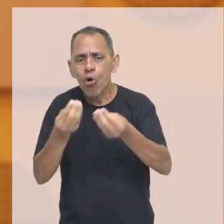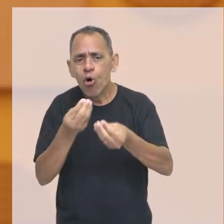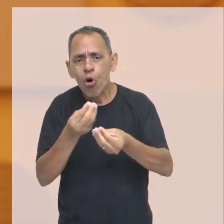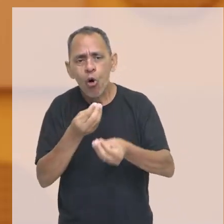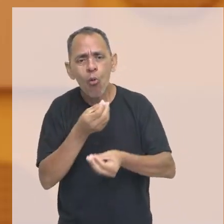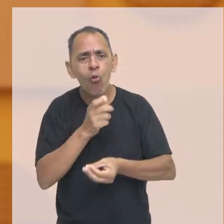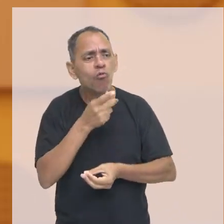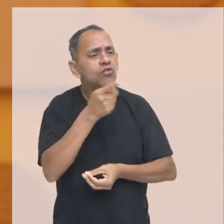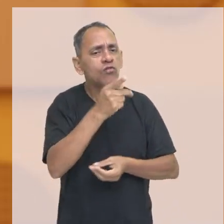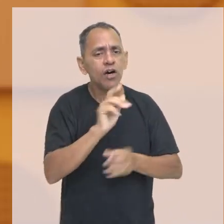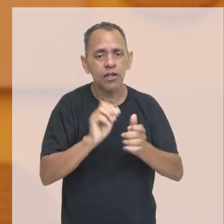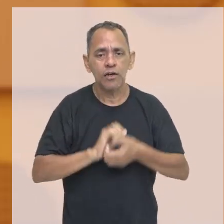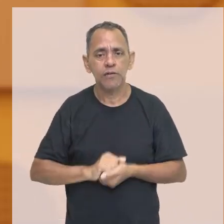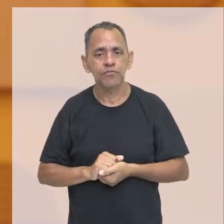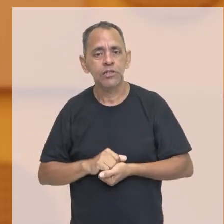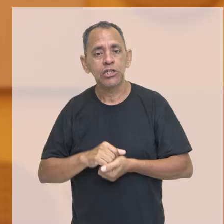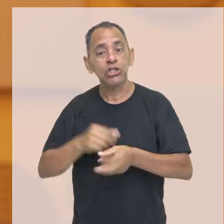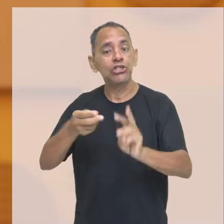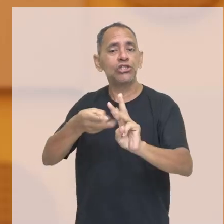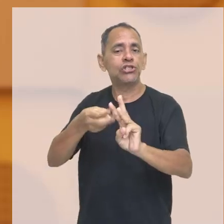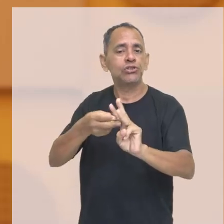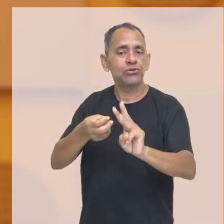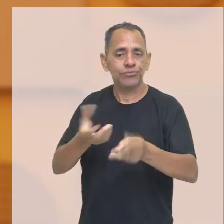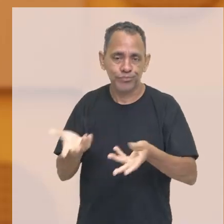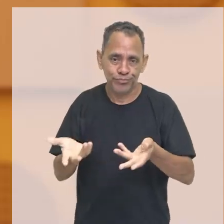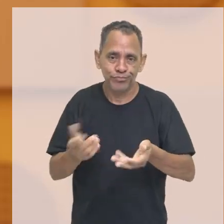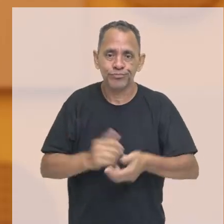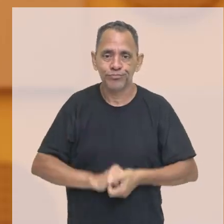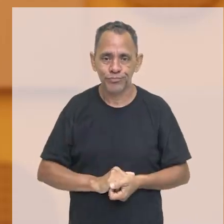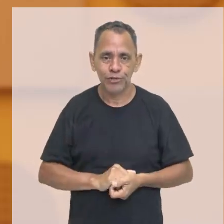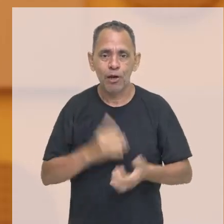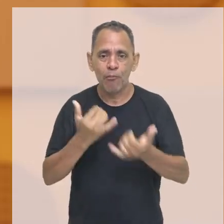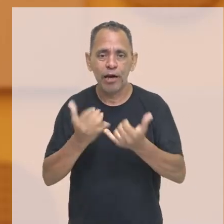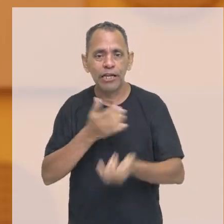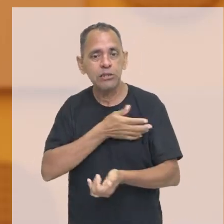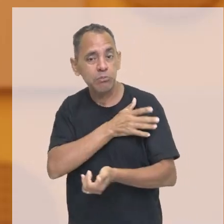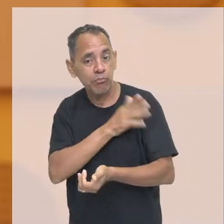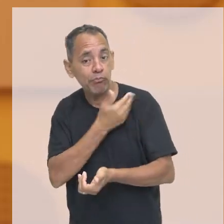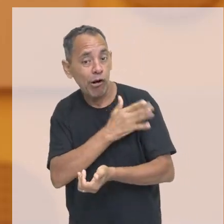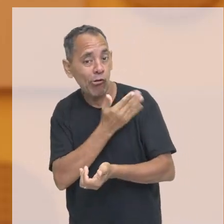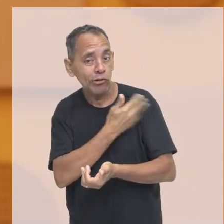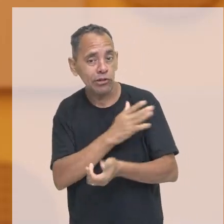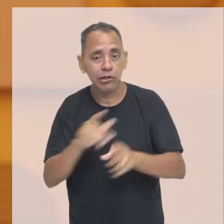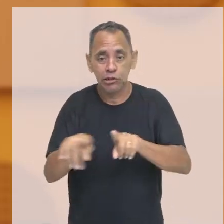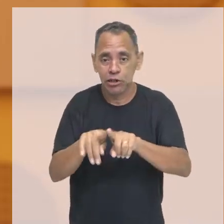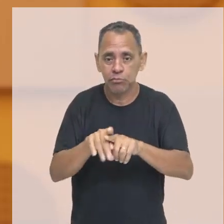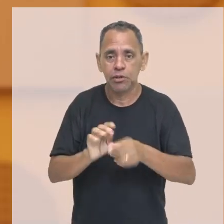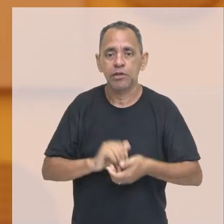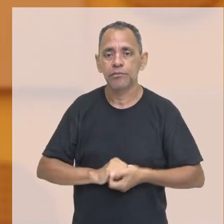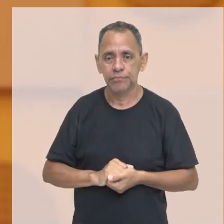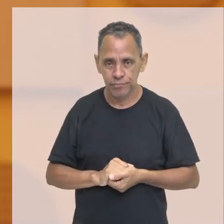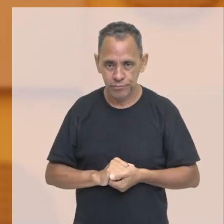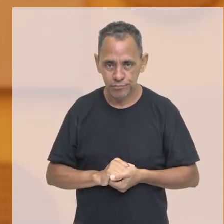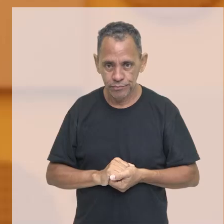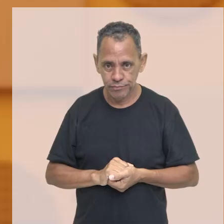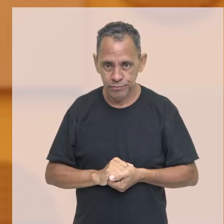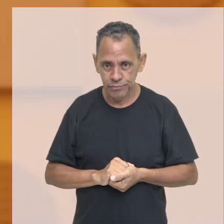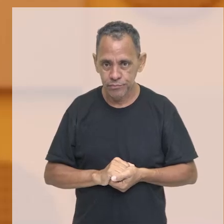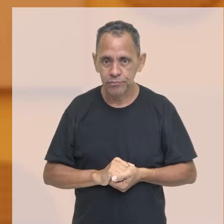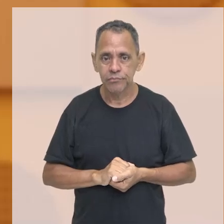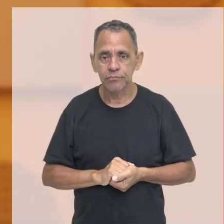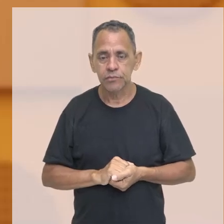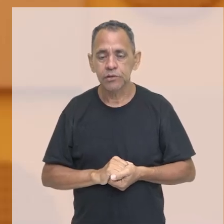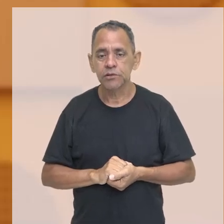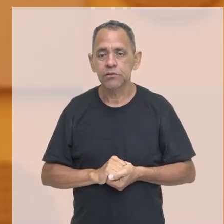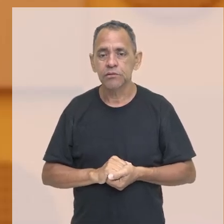do imaginário que foi violentíssima na região amazônica. E mais uma vez, saindo um pouquinho do Brasil,